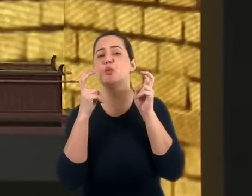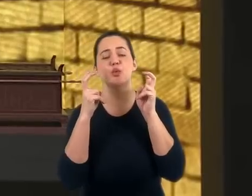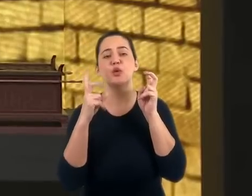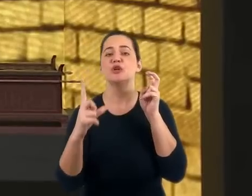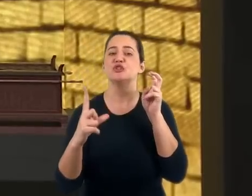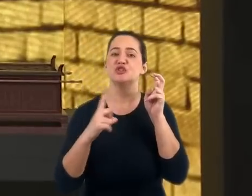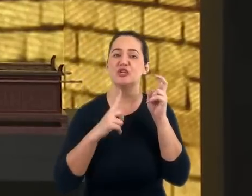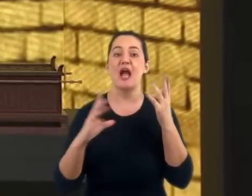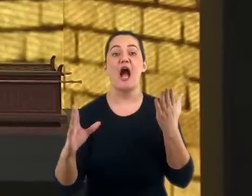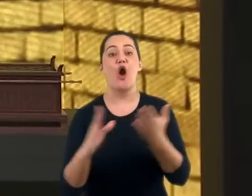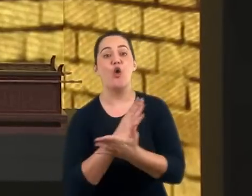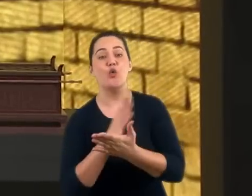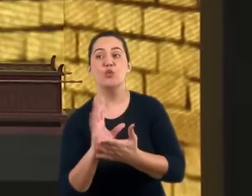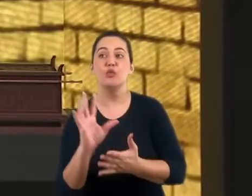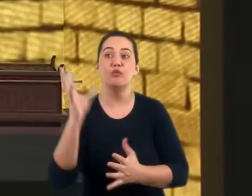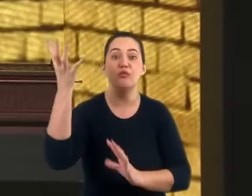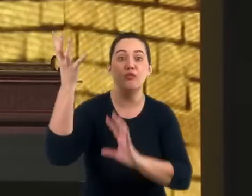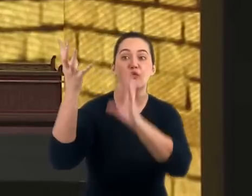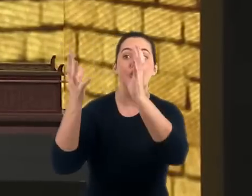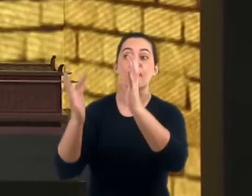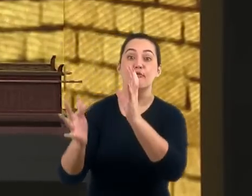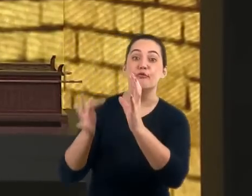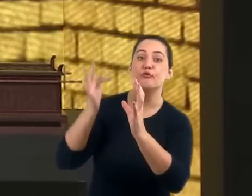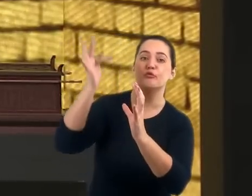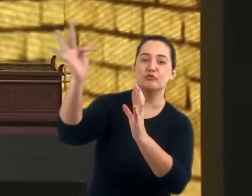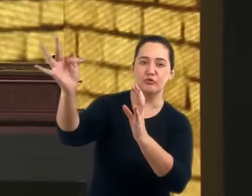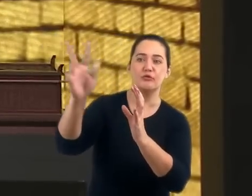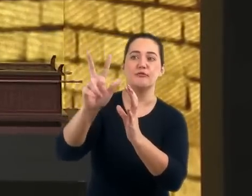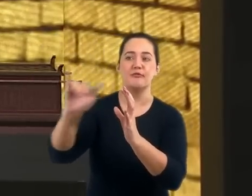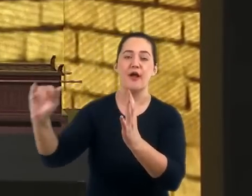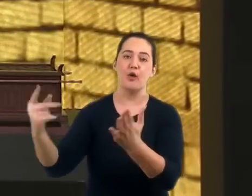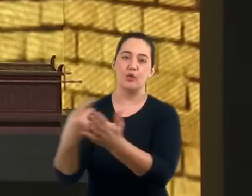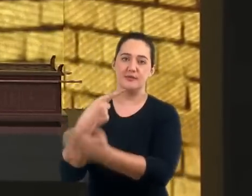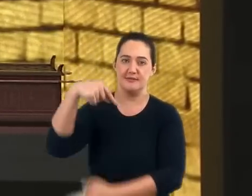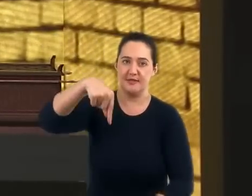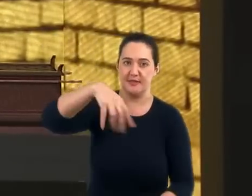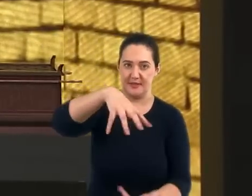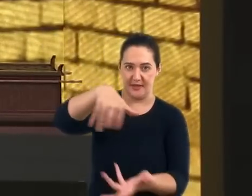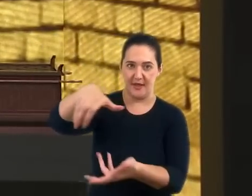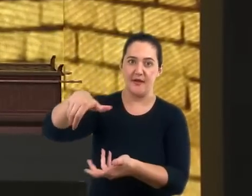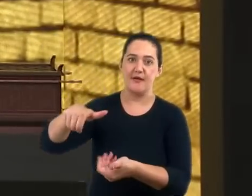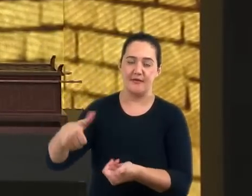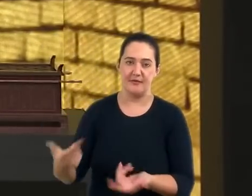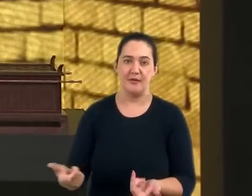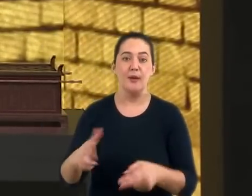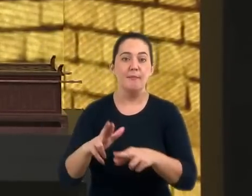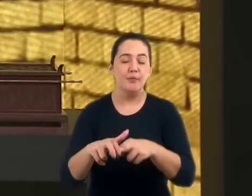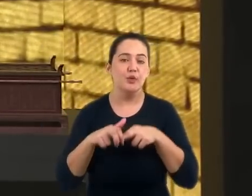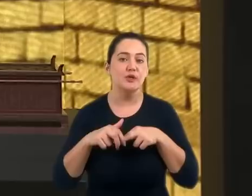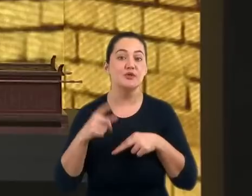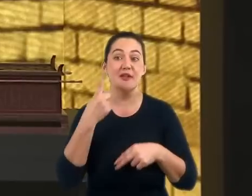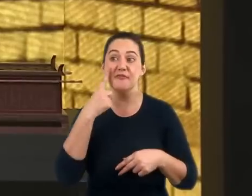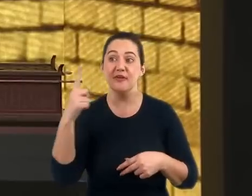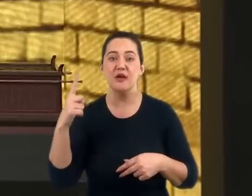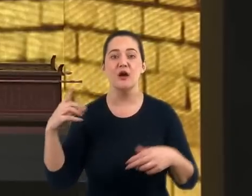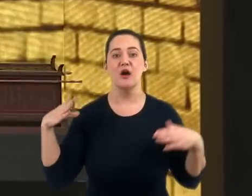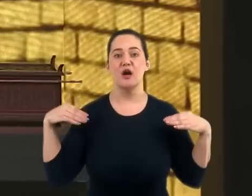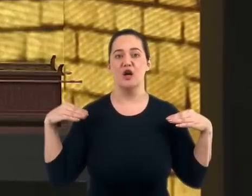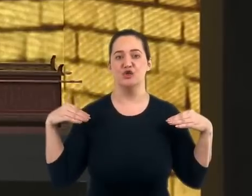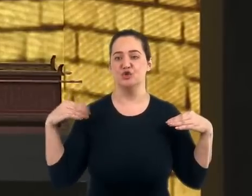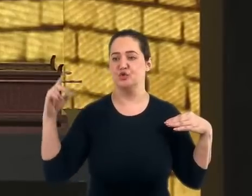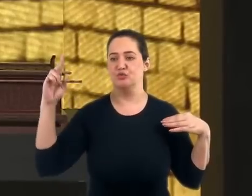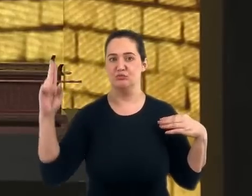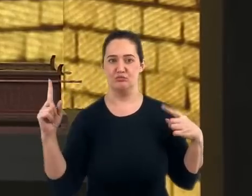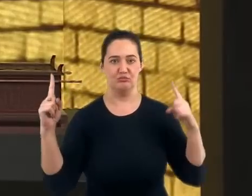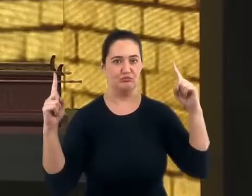havia eventos futuros do mundo que aconteceriam aqui na Terra. É aí que ele ouve aquele diálogo entre os